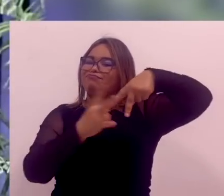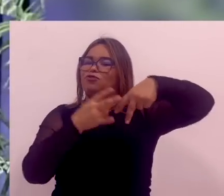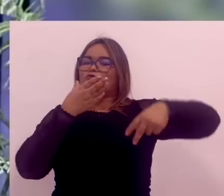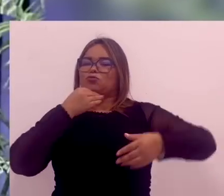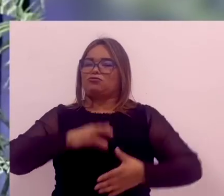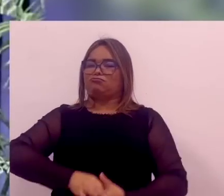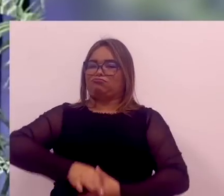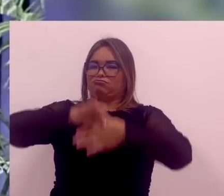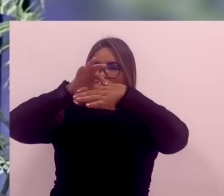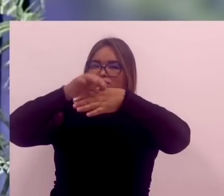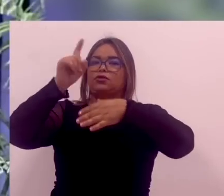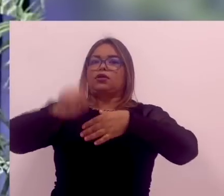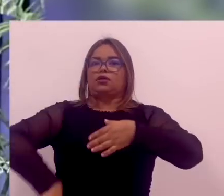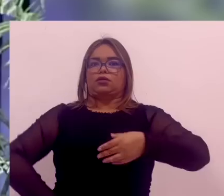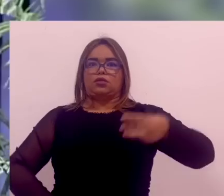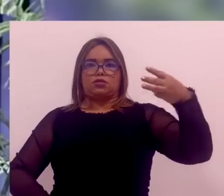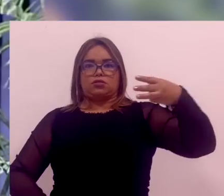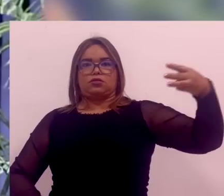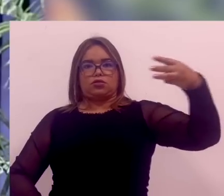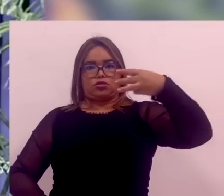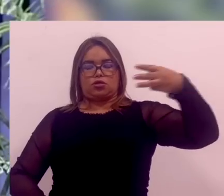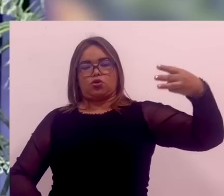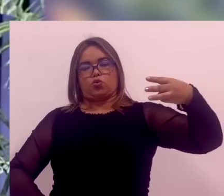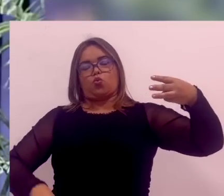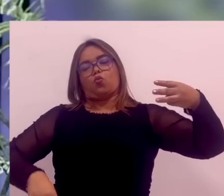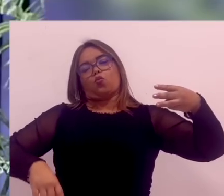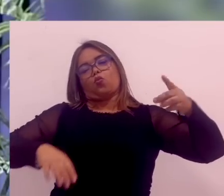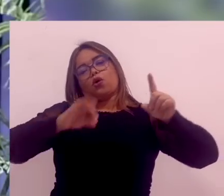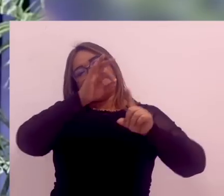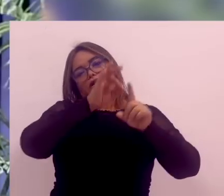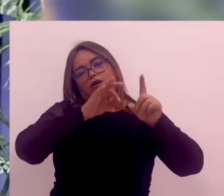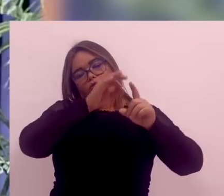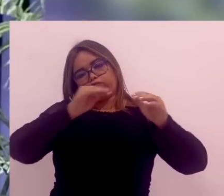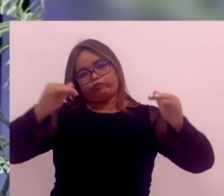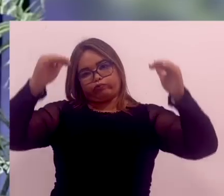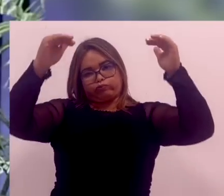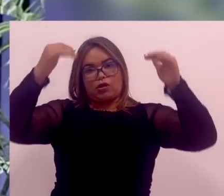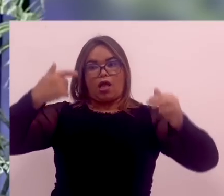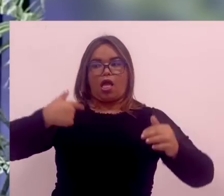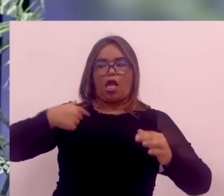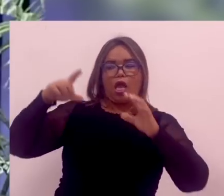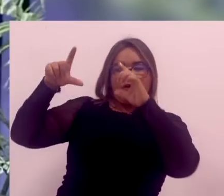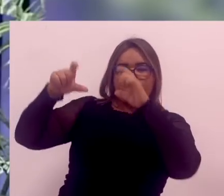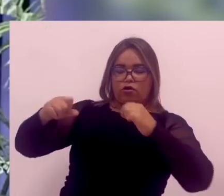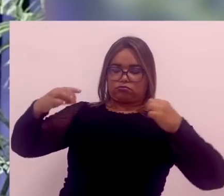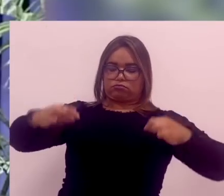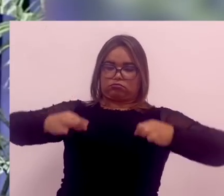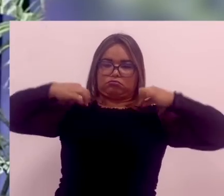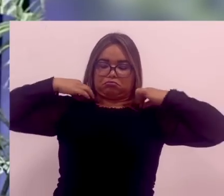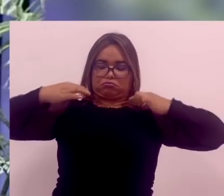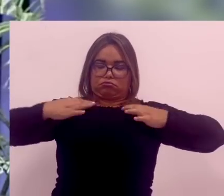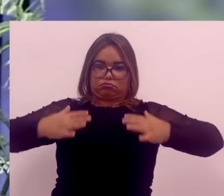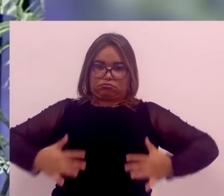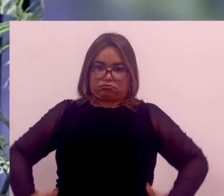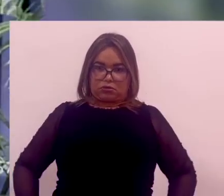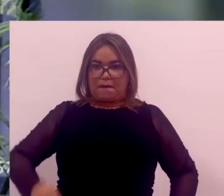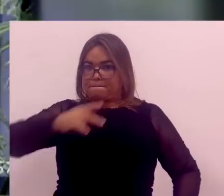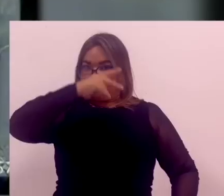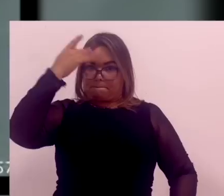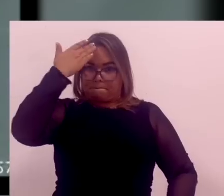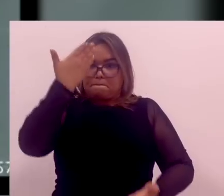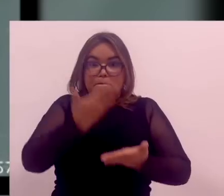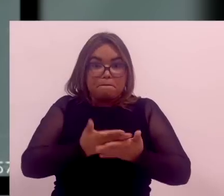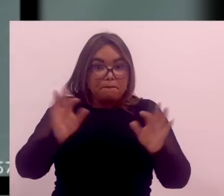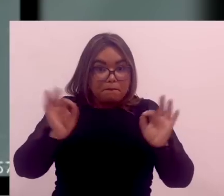de 33º grau. Eu tirei uma foto do avental dele, em caso que alguém não creia